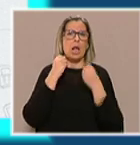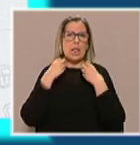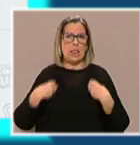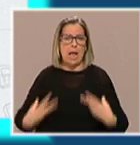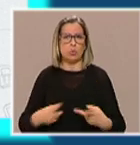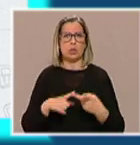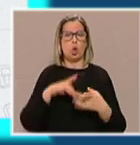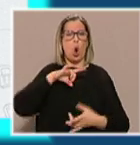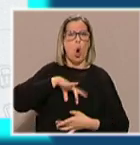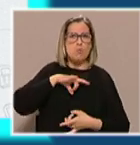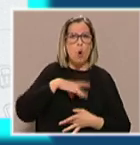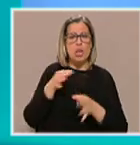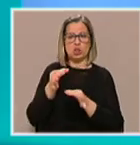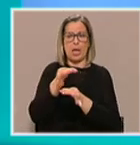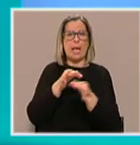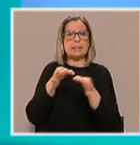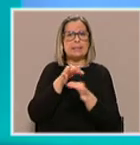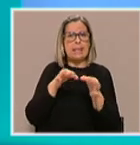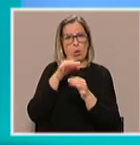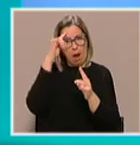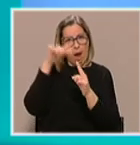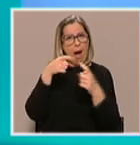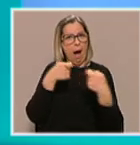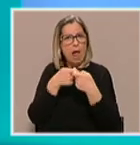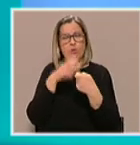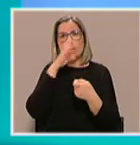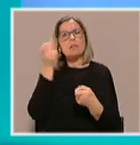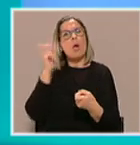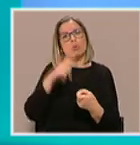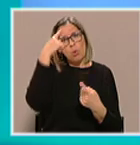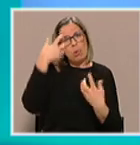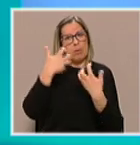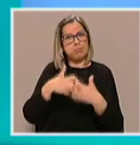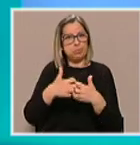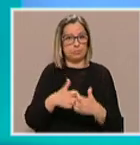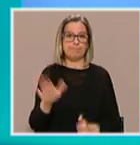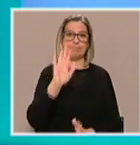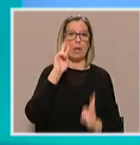no caso de receberem uma notícia totalmente inesperada. Fiquem bem e até à próxima.